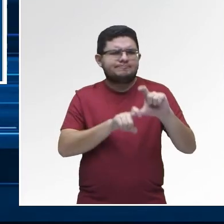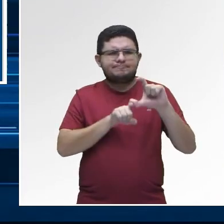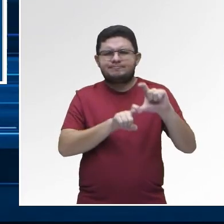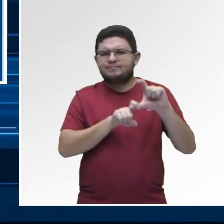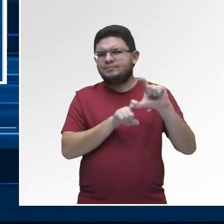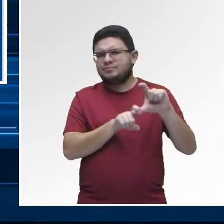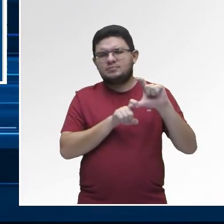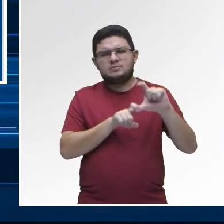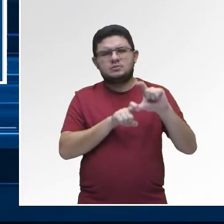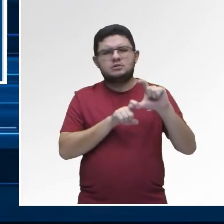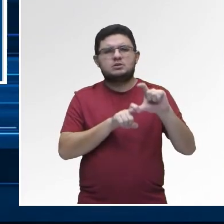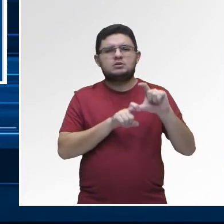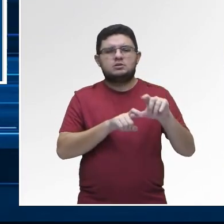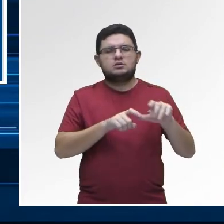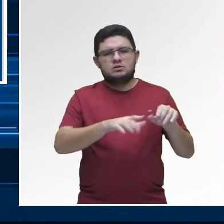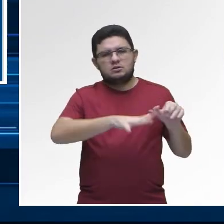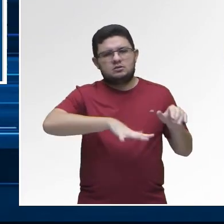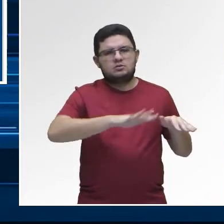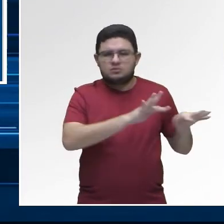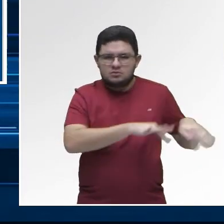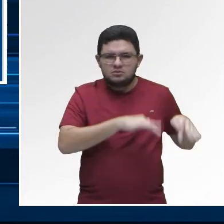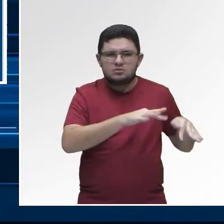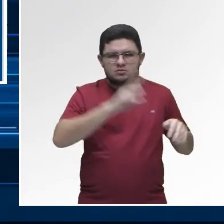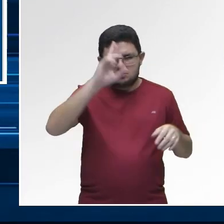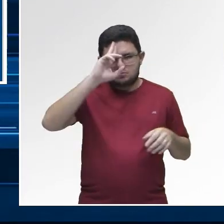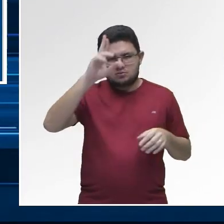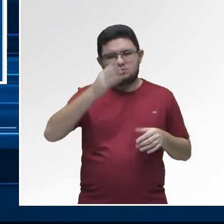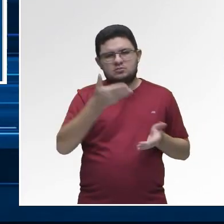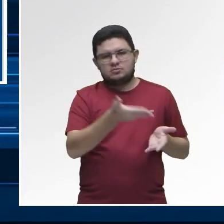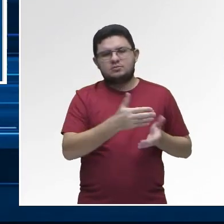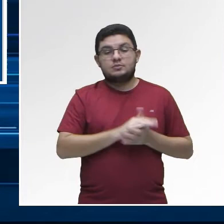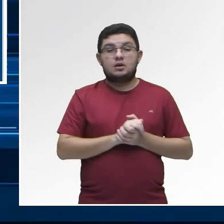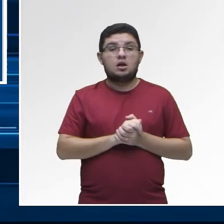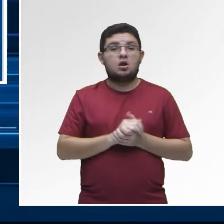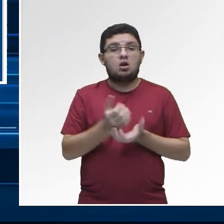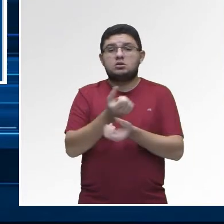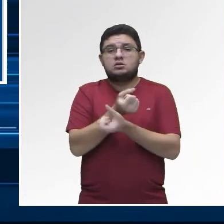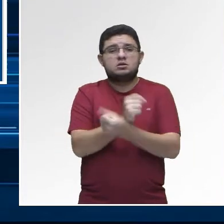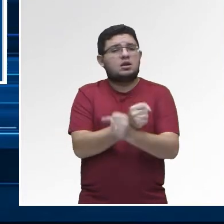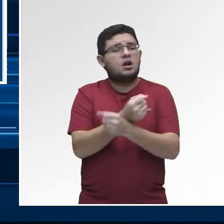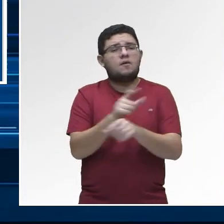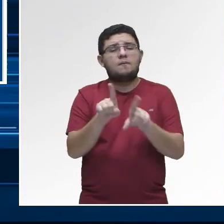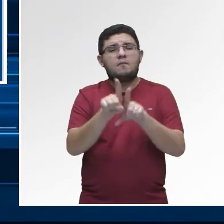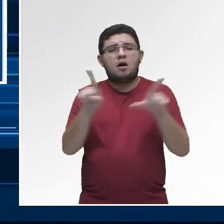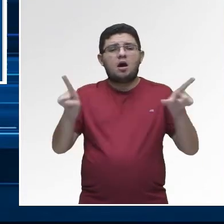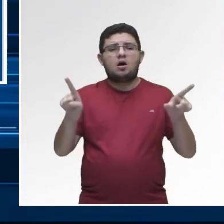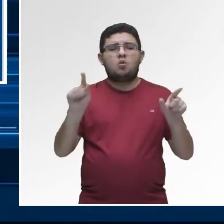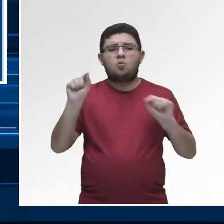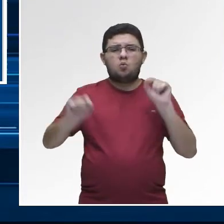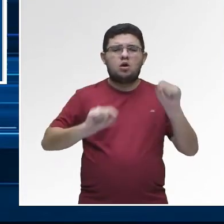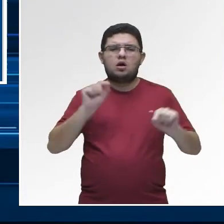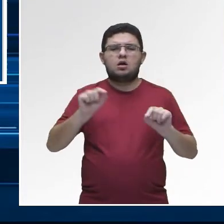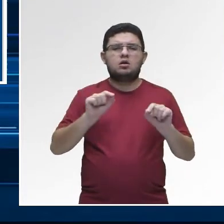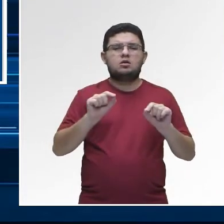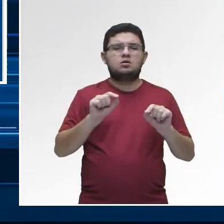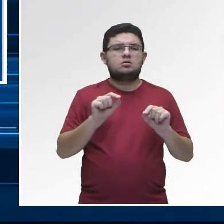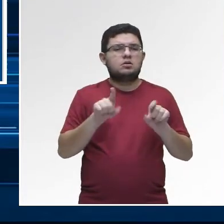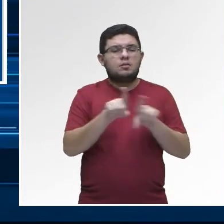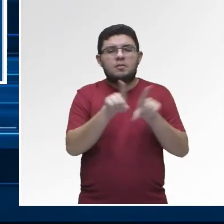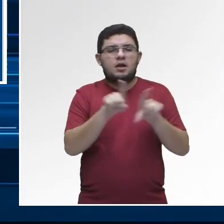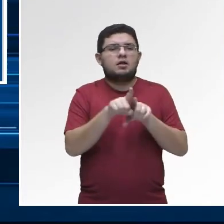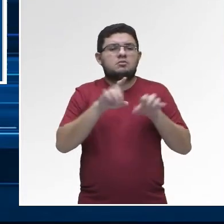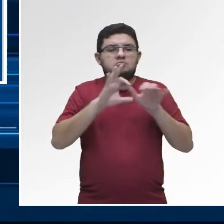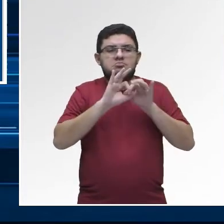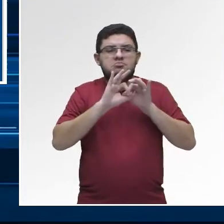amarrado aí com o senhor feudal. Ele não era escravo, mas também não era um cara que